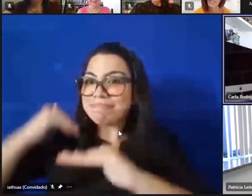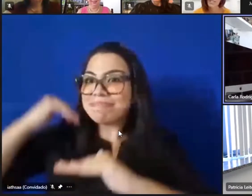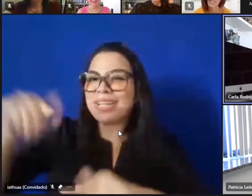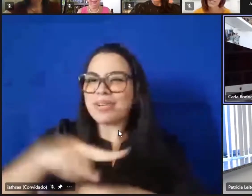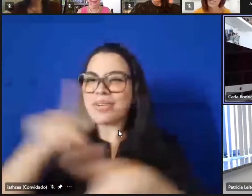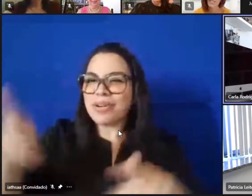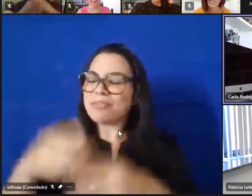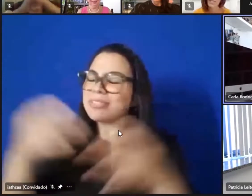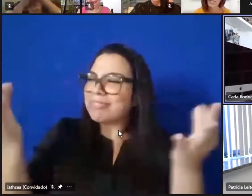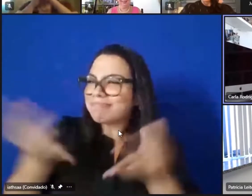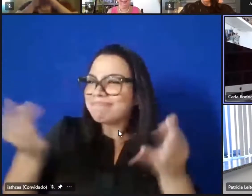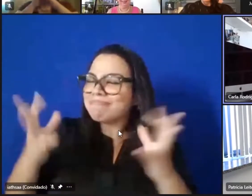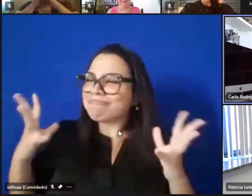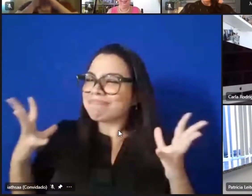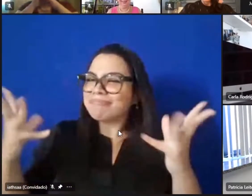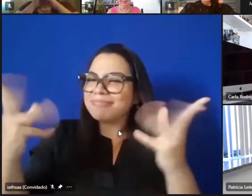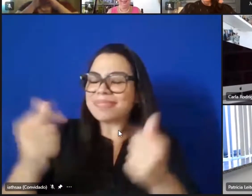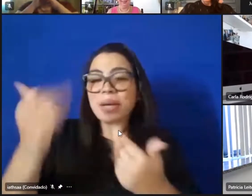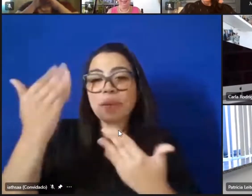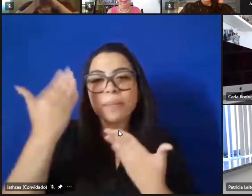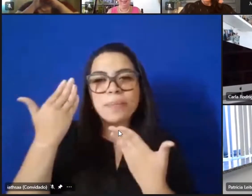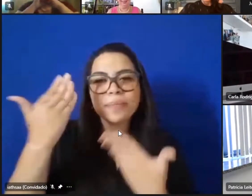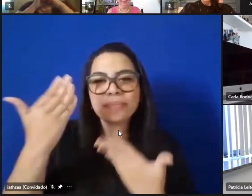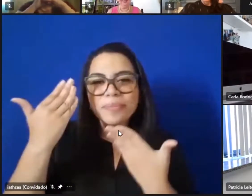somos maravilhosas. Obrigada.